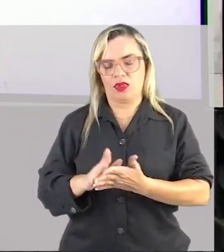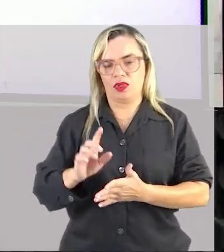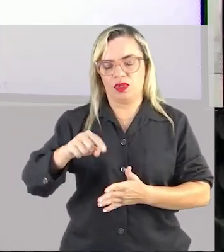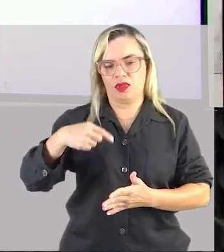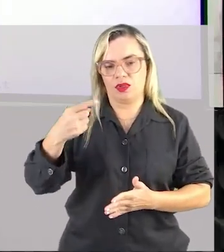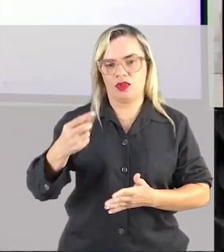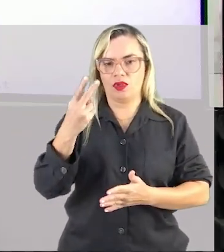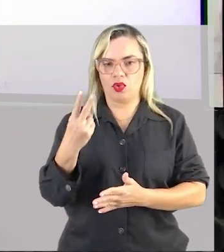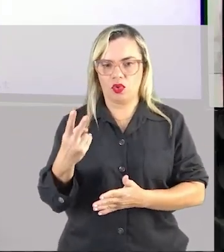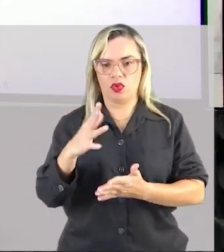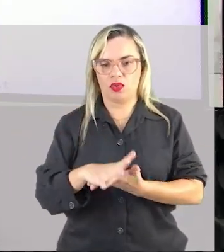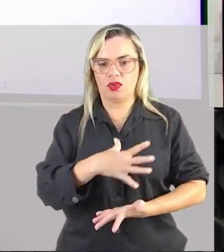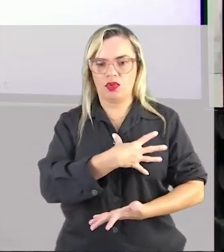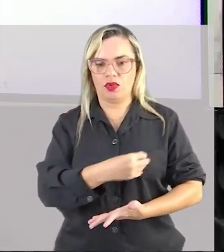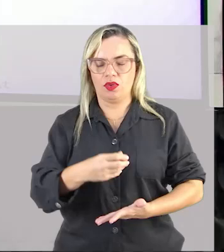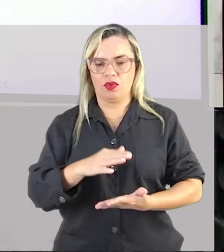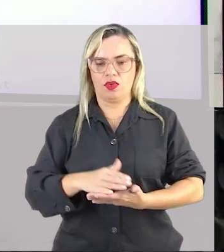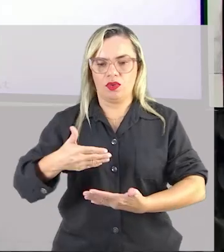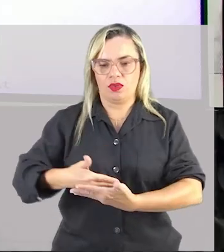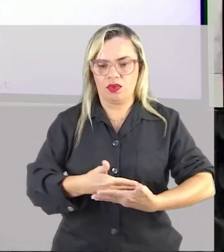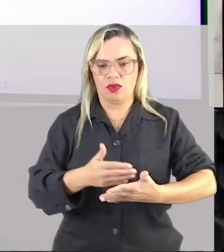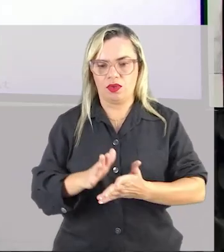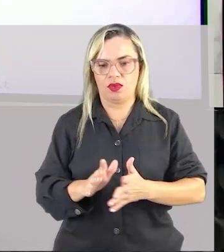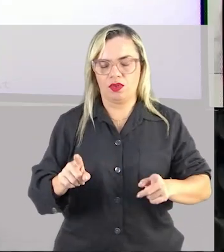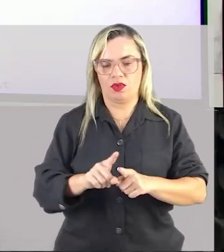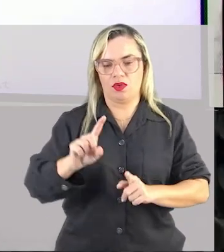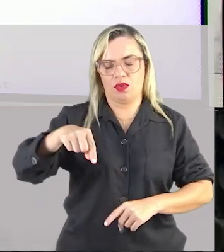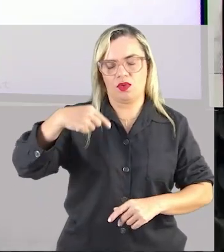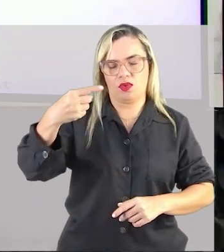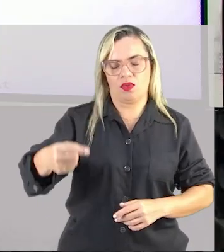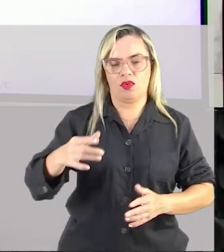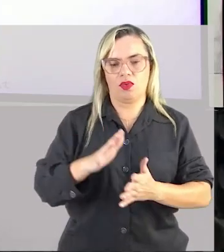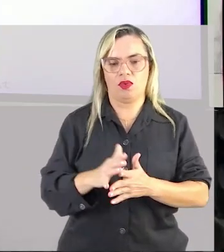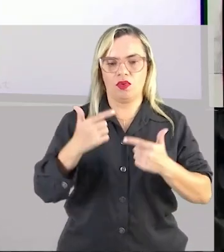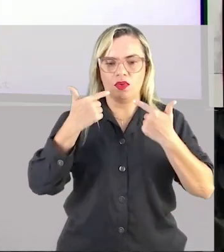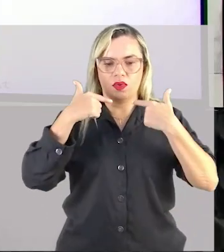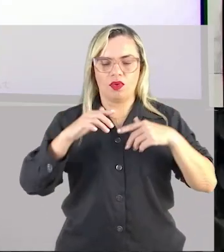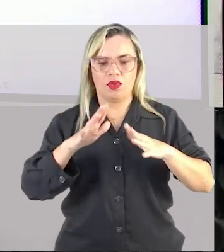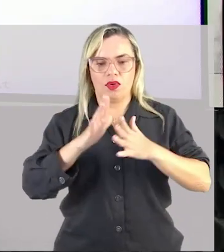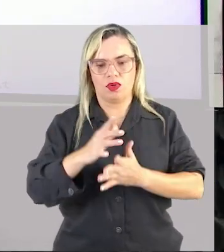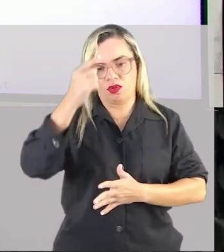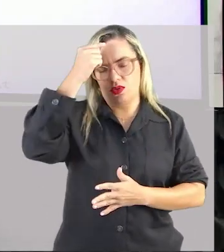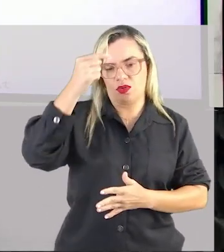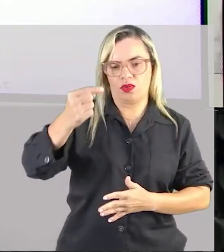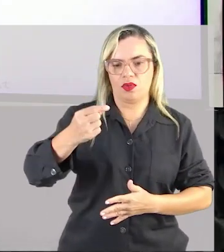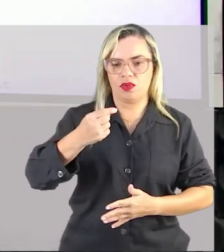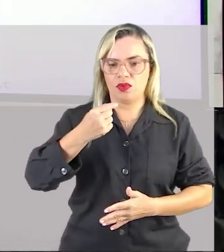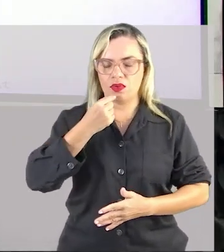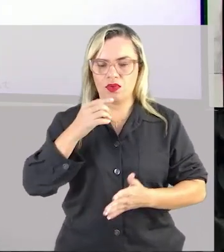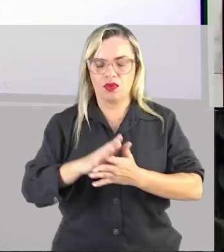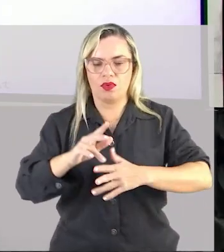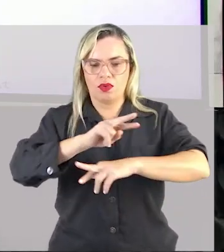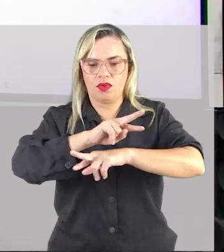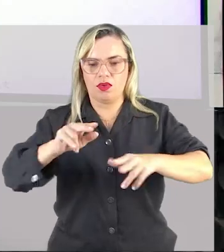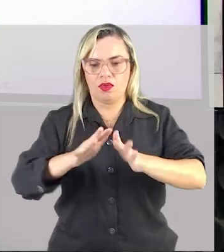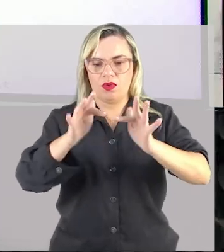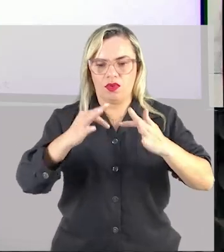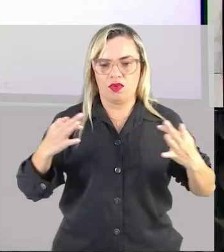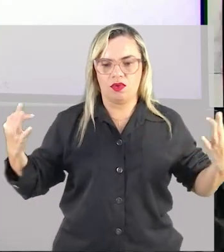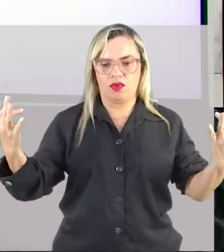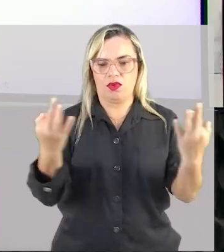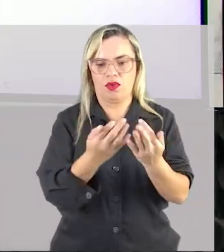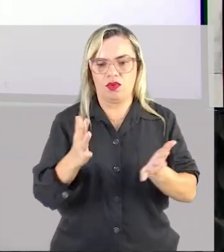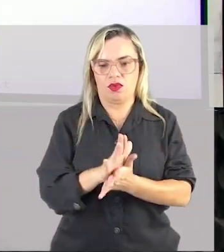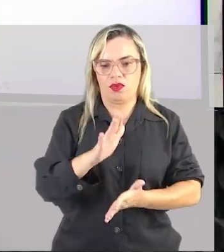Então ali seriam 2 filhos. Aí nós temos aqui outra linguagem não verbal, ó, várias famílias, né, carregando aí